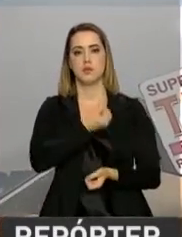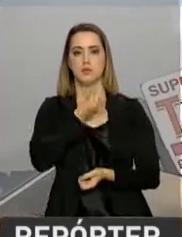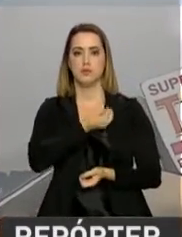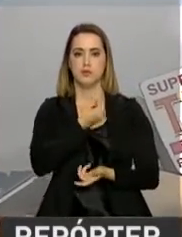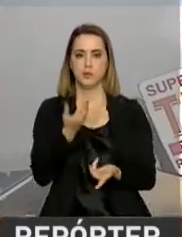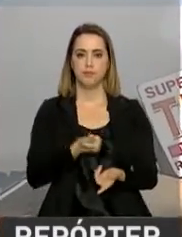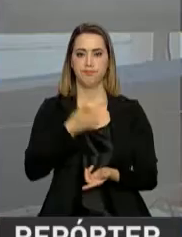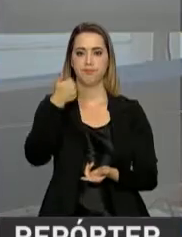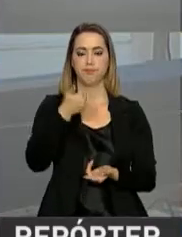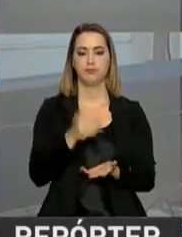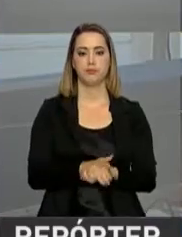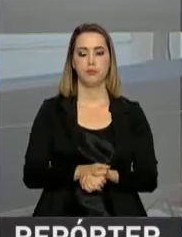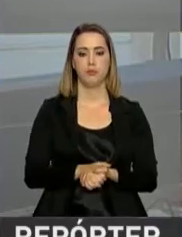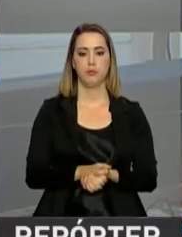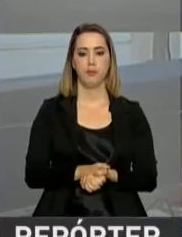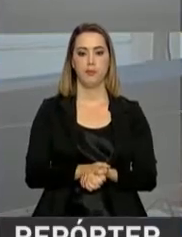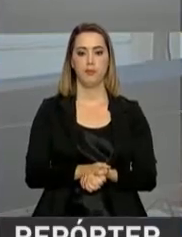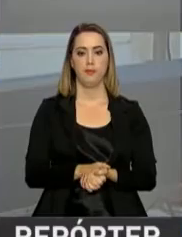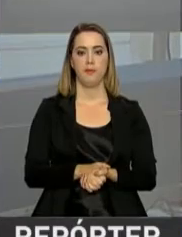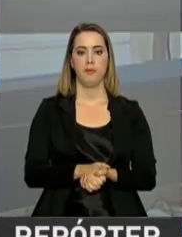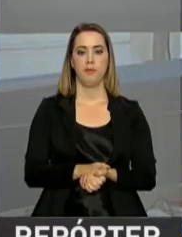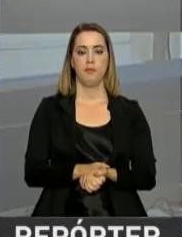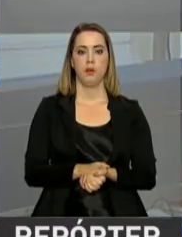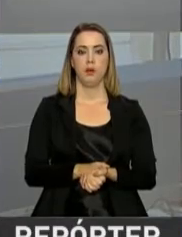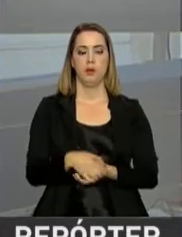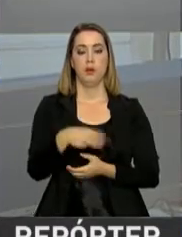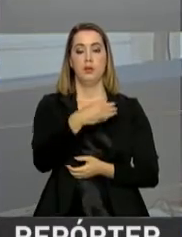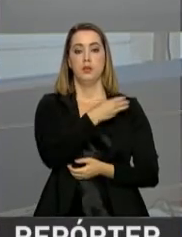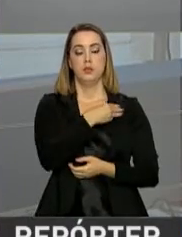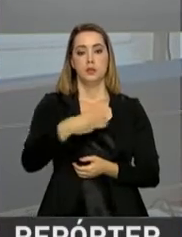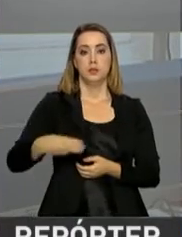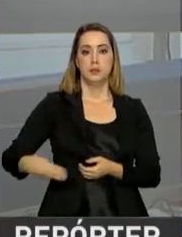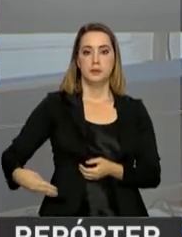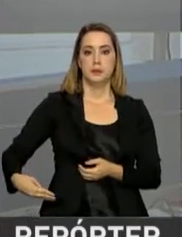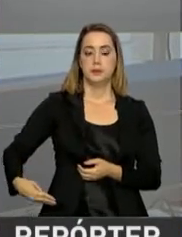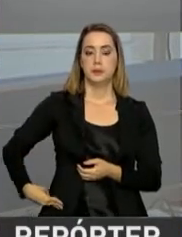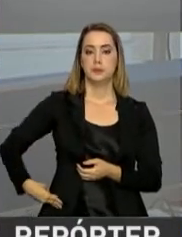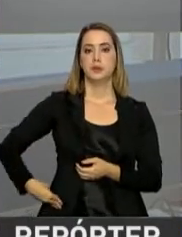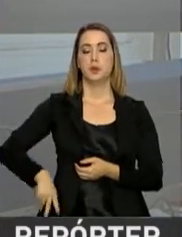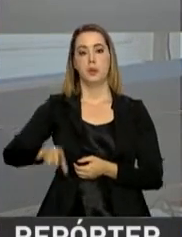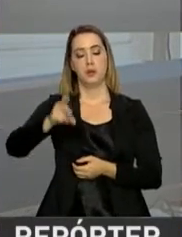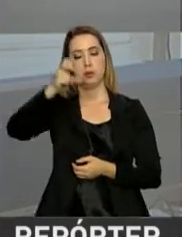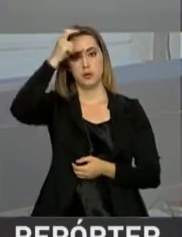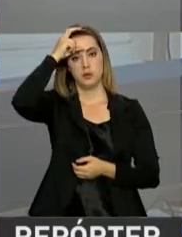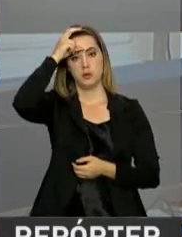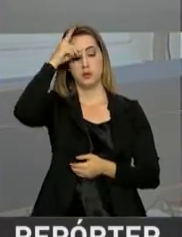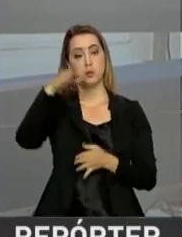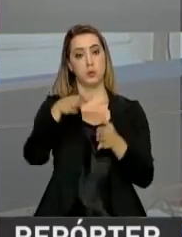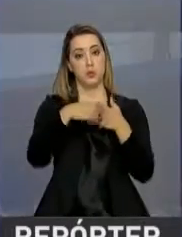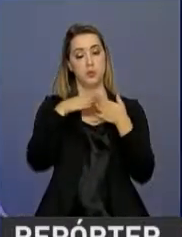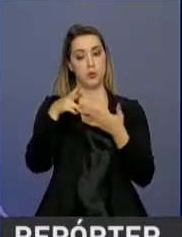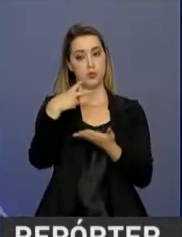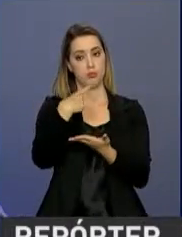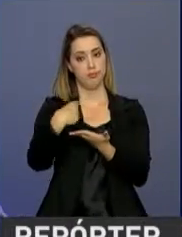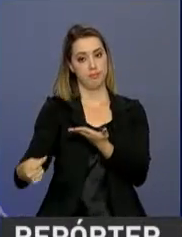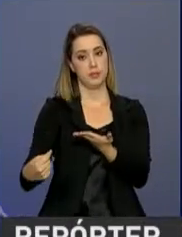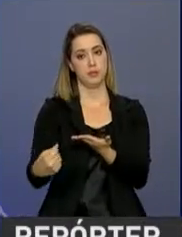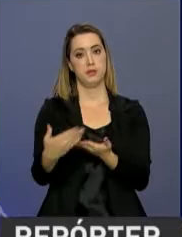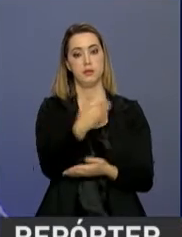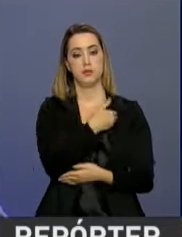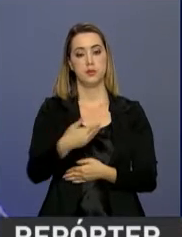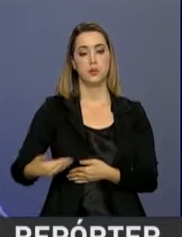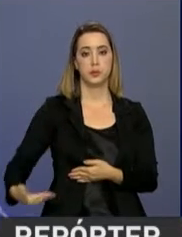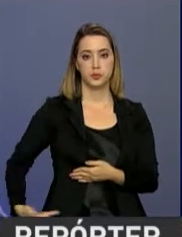melhor qualidade de vida. O ministro da Cultura, Marcelo Calero, acabou de pedir demissão. Em maio deste